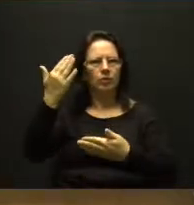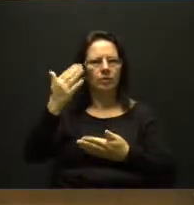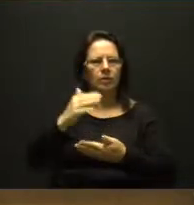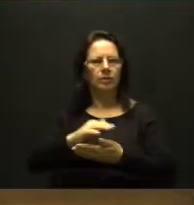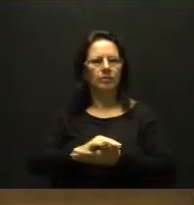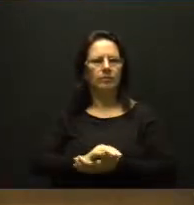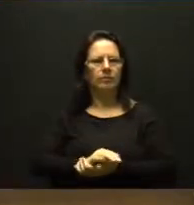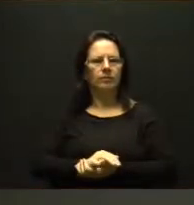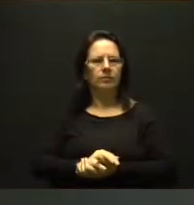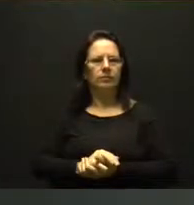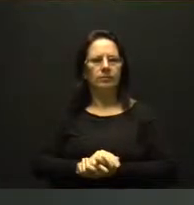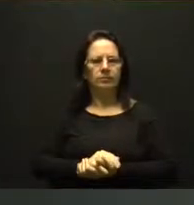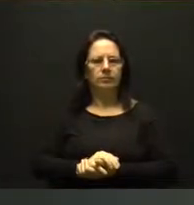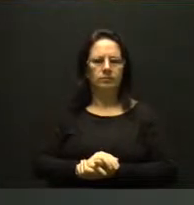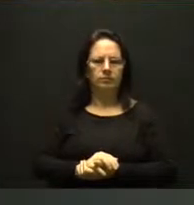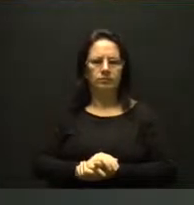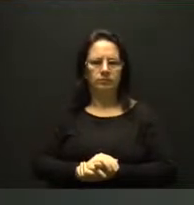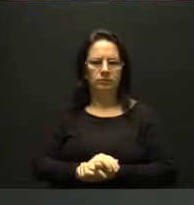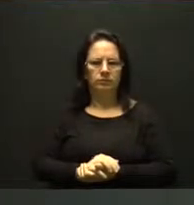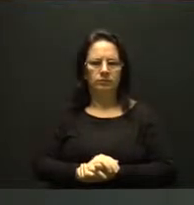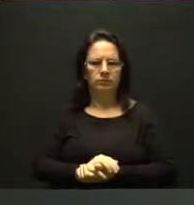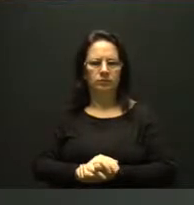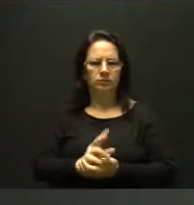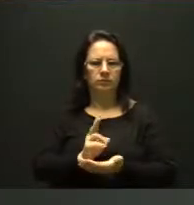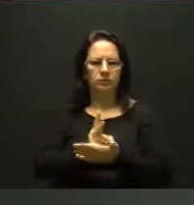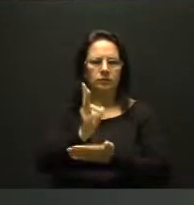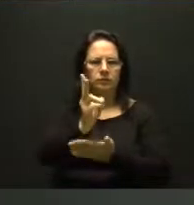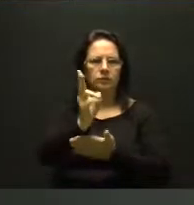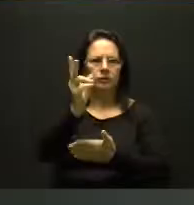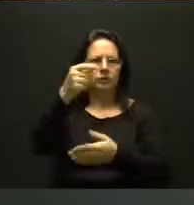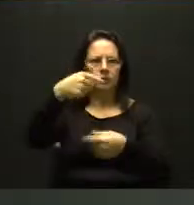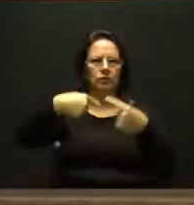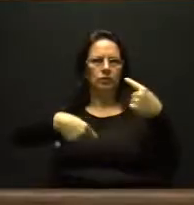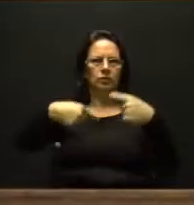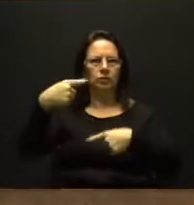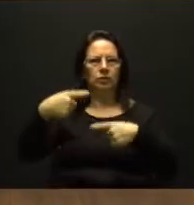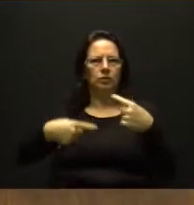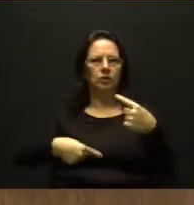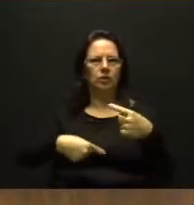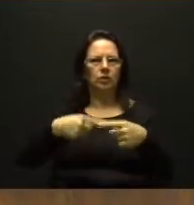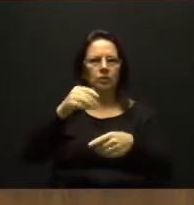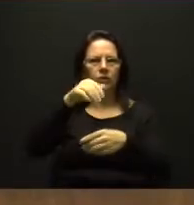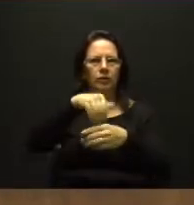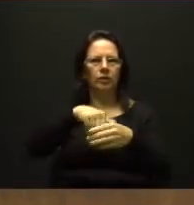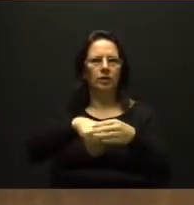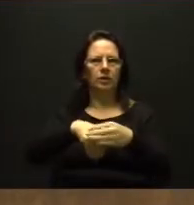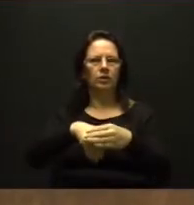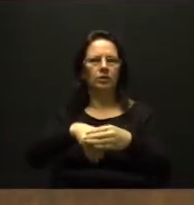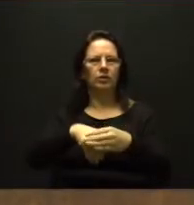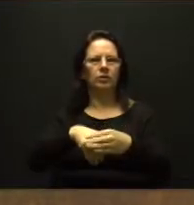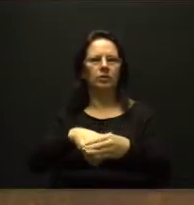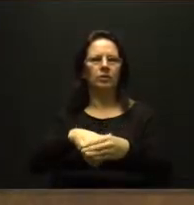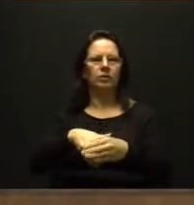momento obrigado continua em discussão parecer em votação